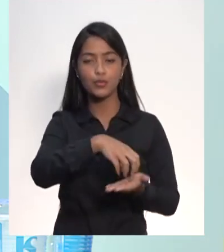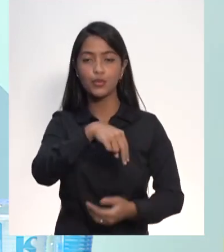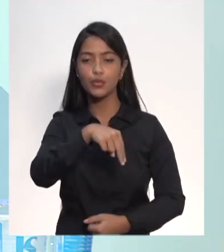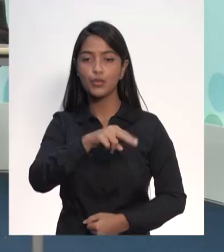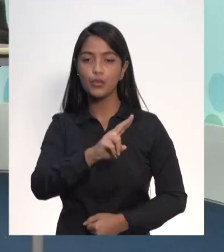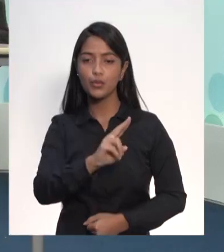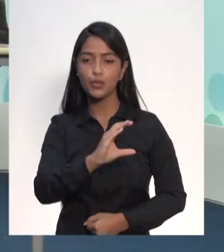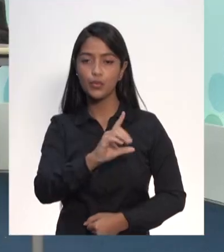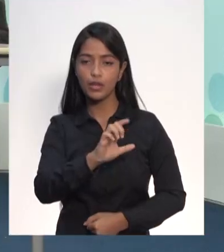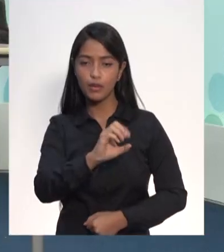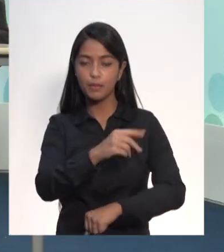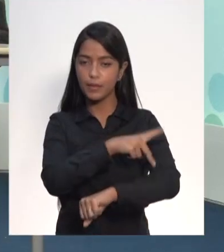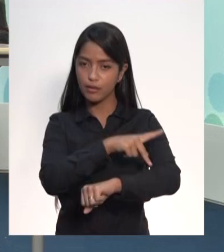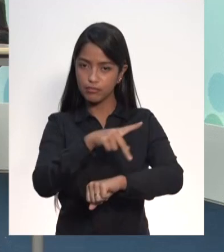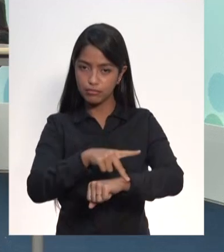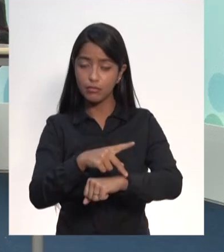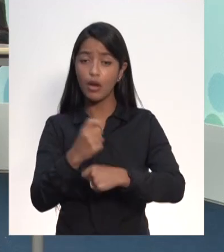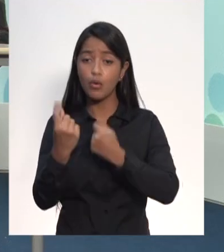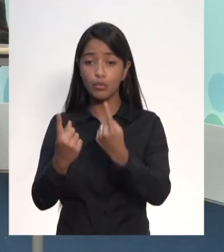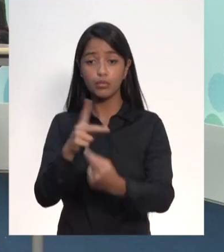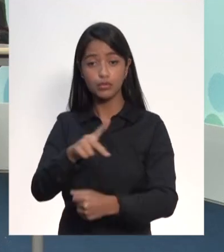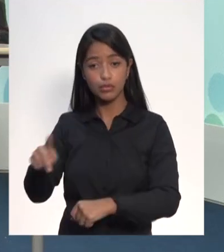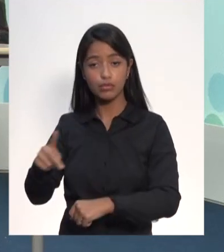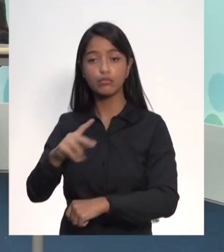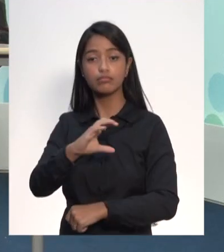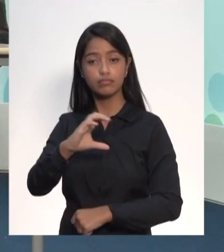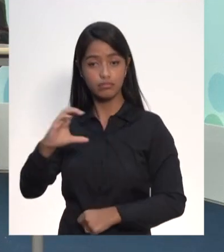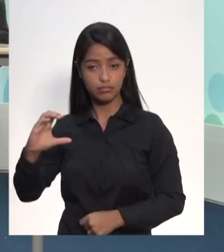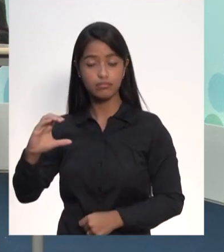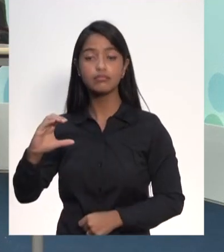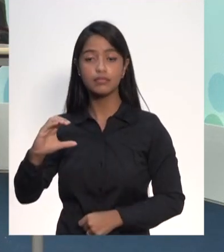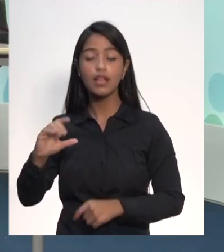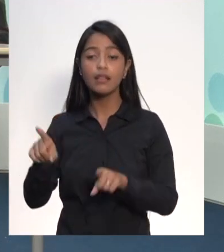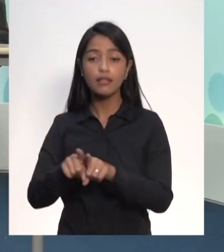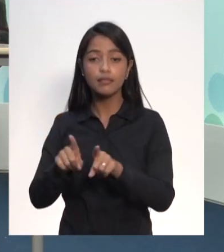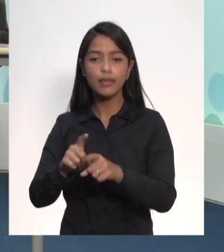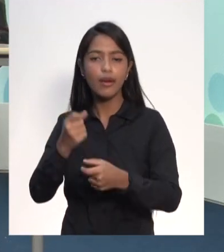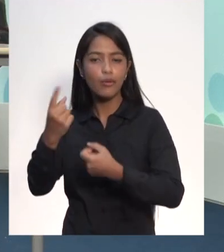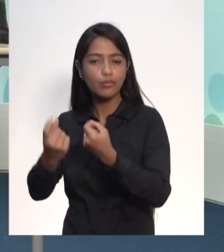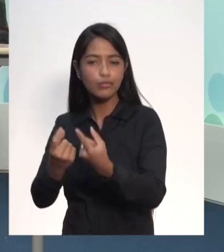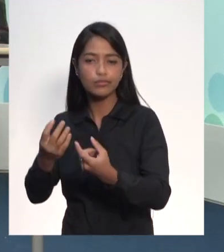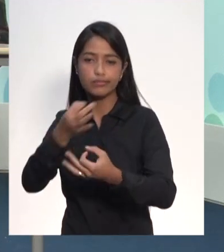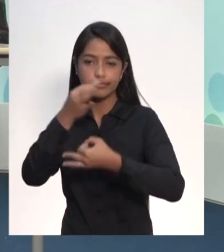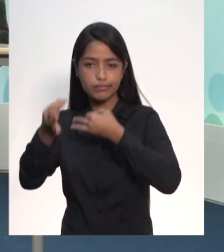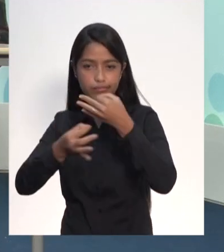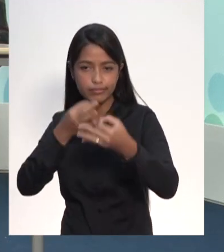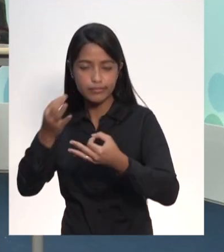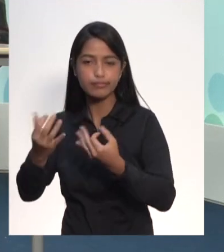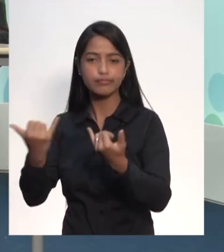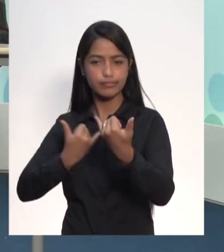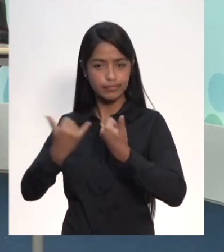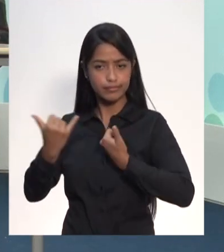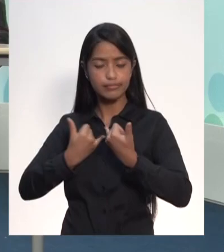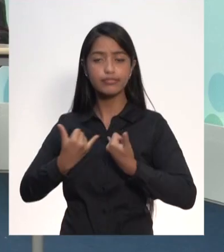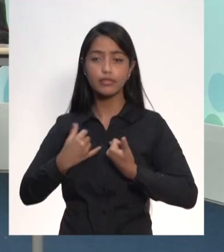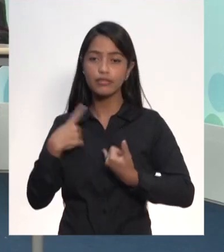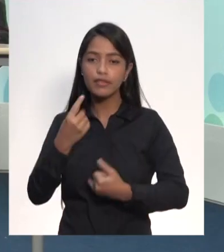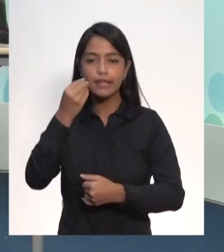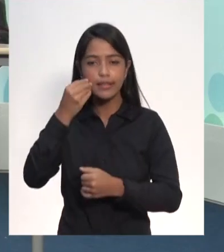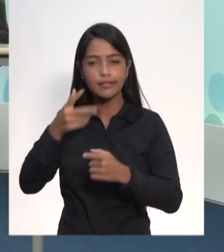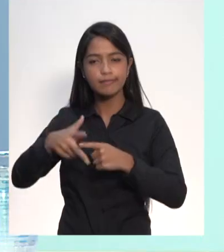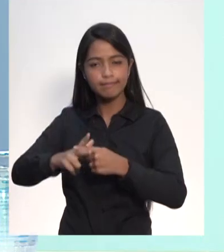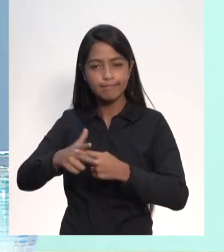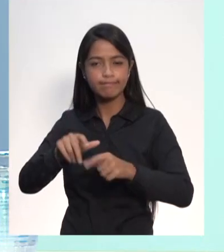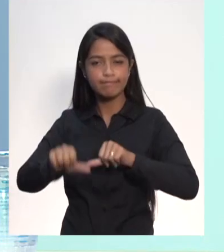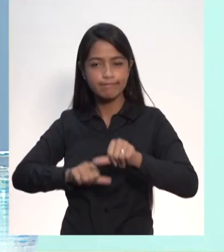alguns professores coordenadores, ouvimos algumas sugestões, procuramos aprimorar e estamos nesse